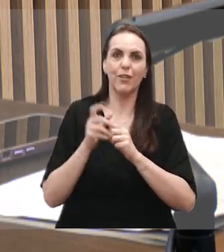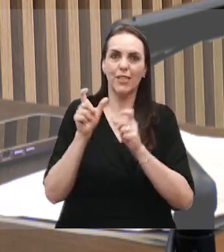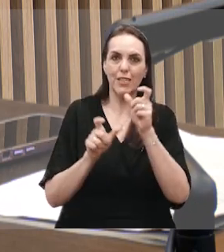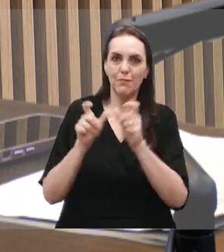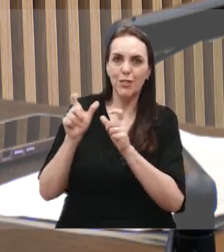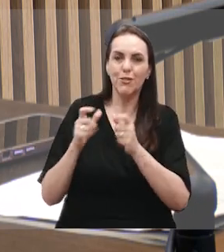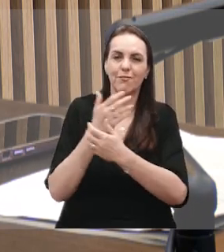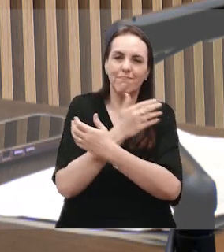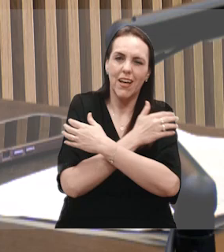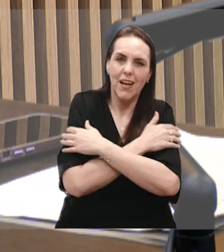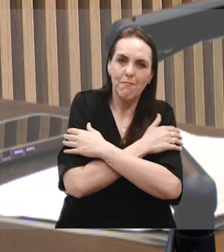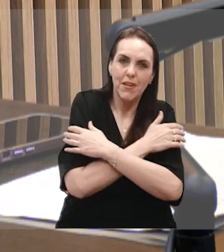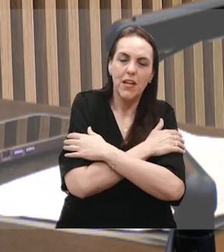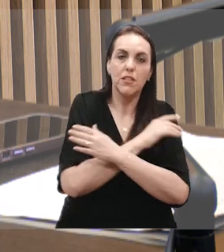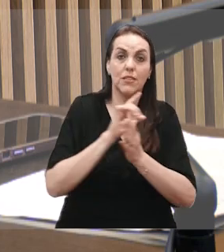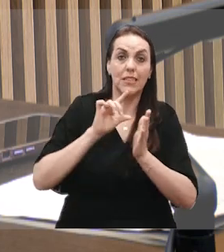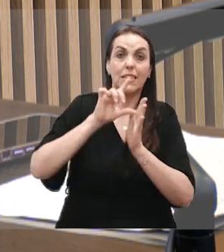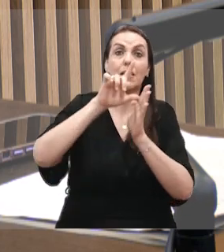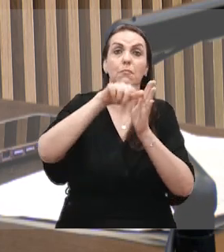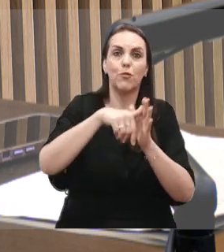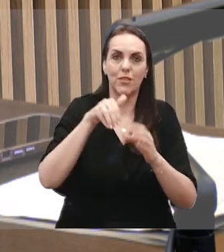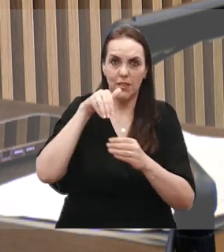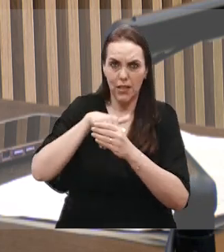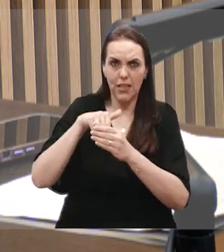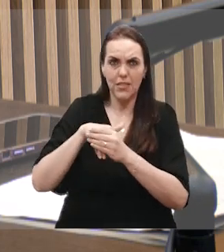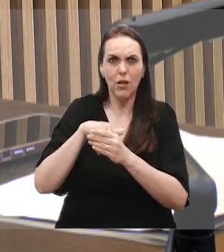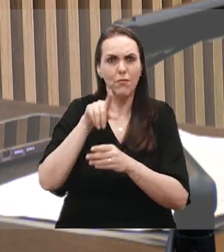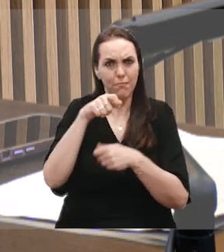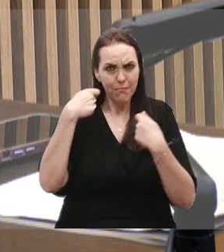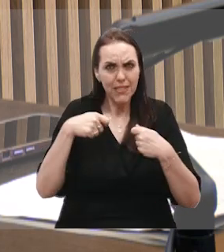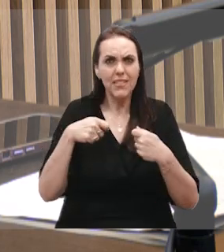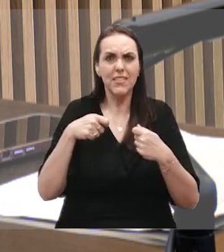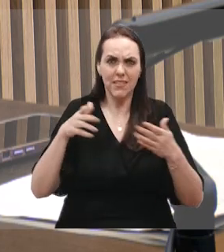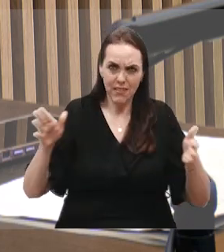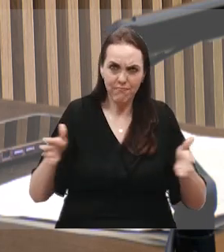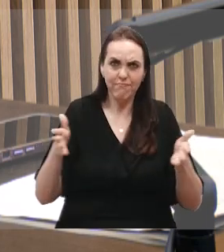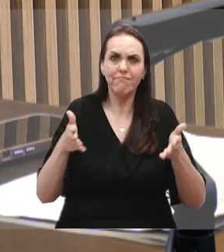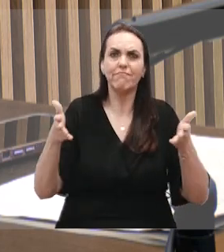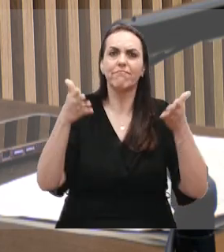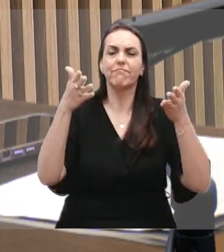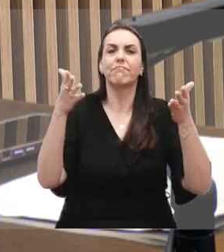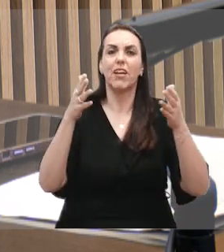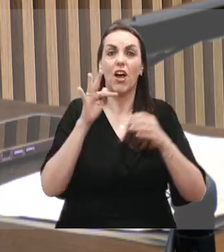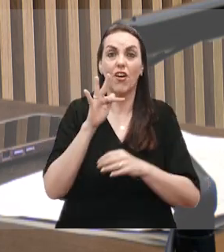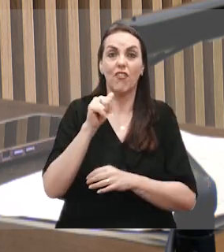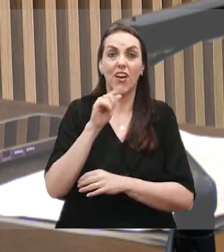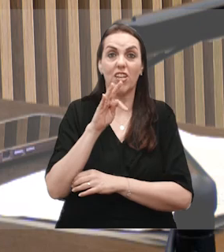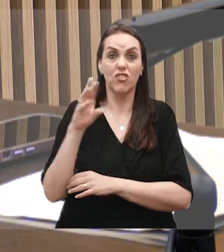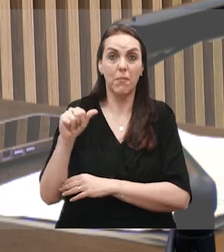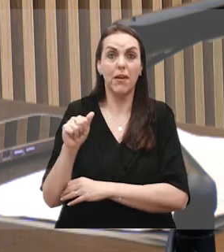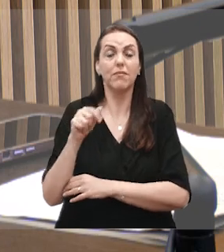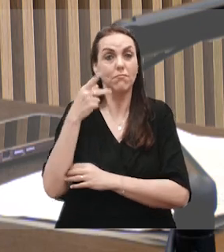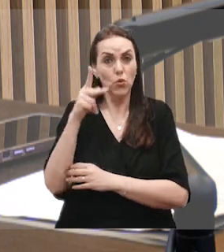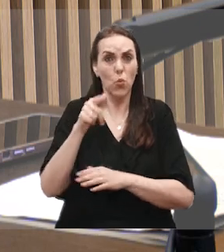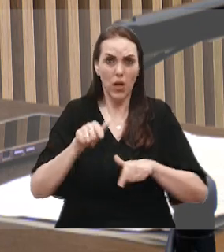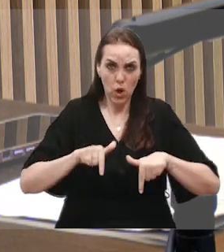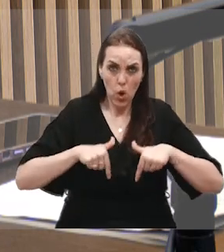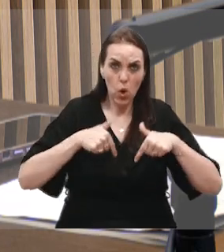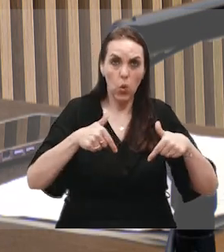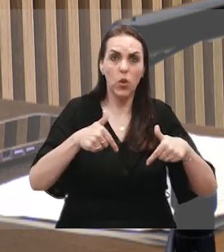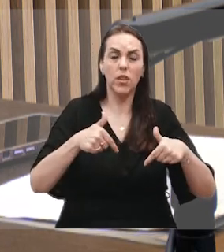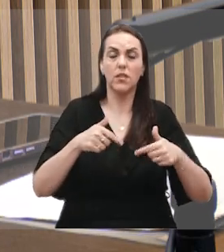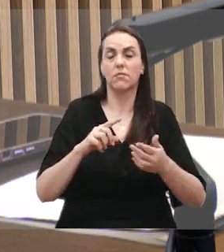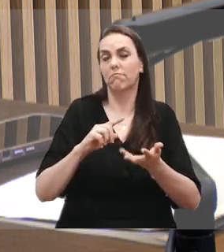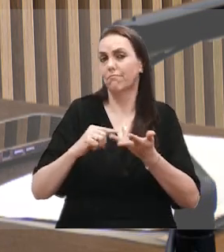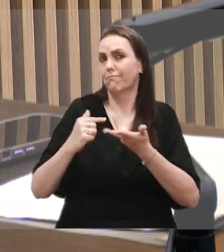me abraçavam, posterior à eleição, elas diziam assim, não, tu tem que sair eleita do Fátima, porque tu é do Fátima. As tuas lutas, por mais que a